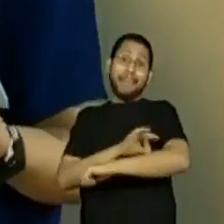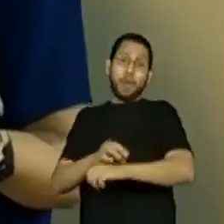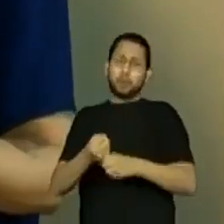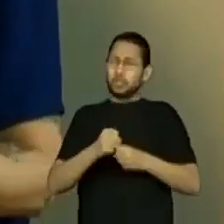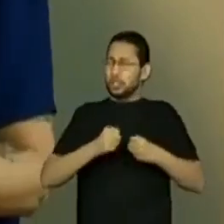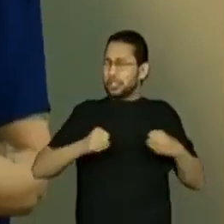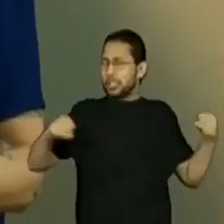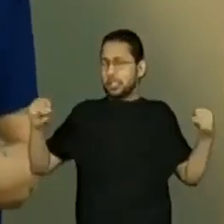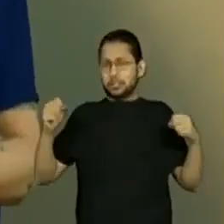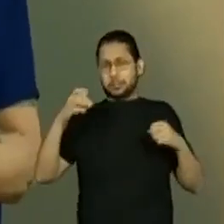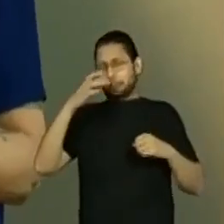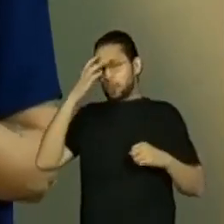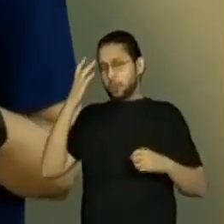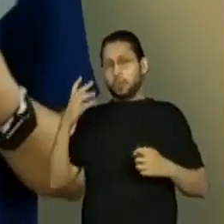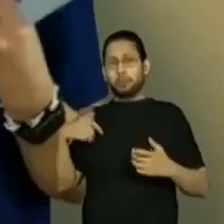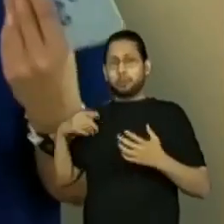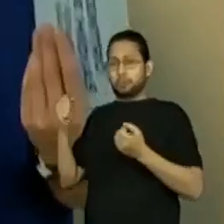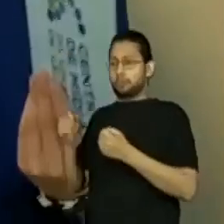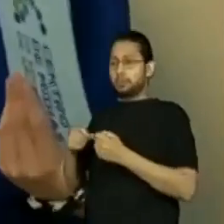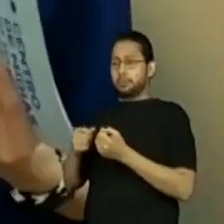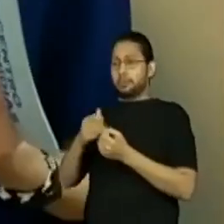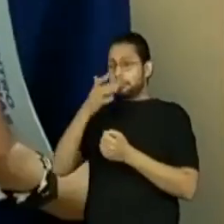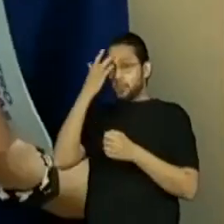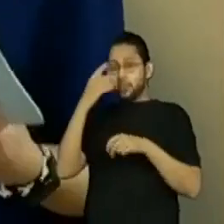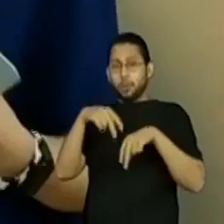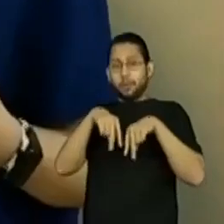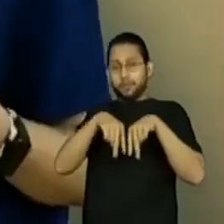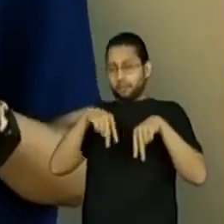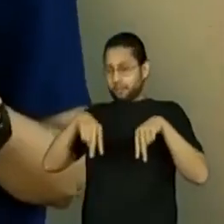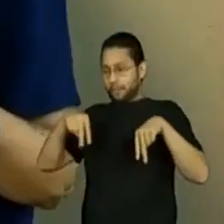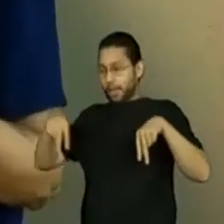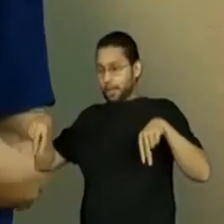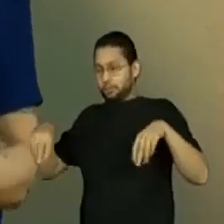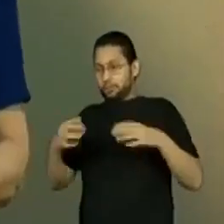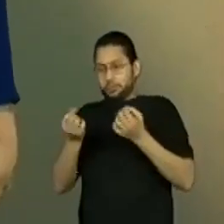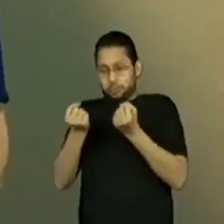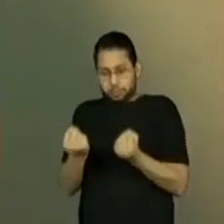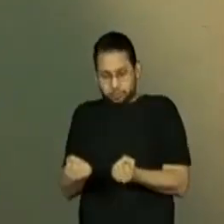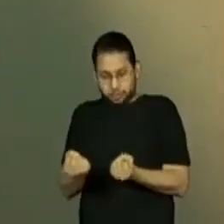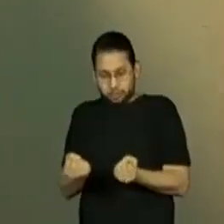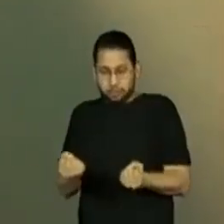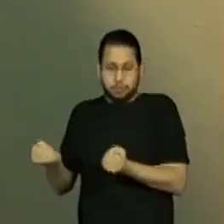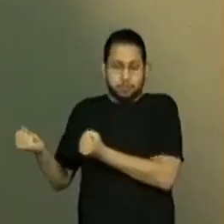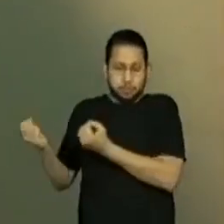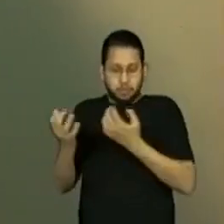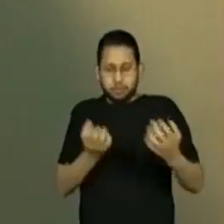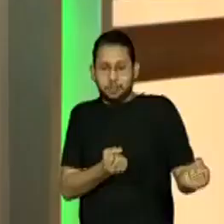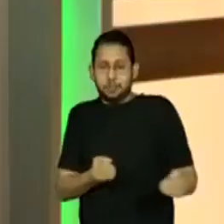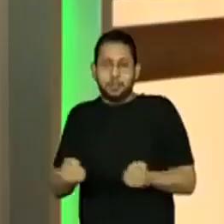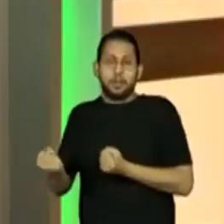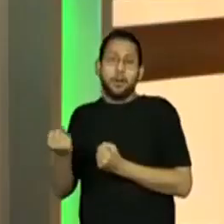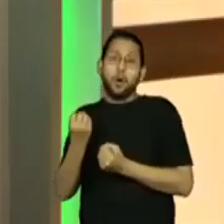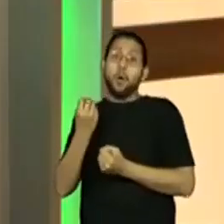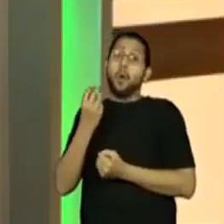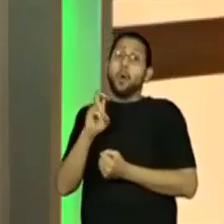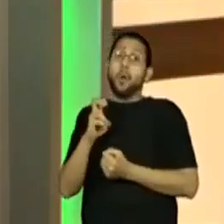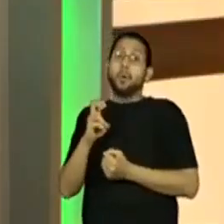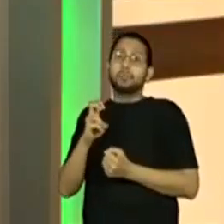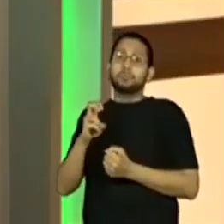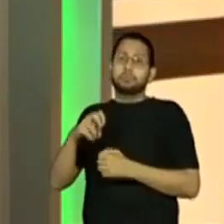pessoa carregar. Precisariam de várias pessoas ou de uma máquina,